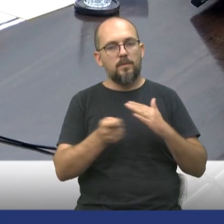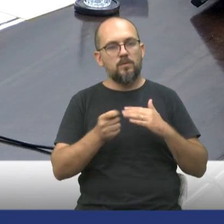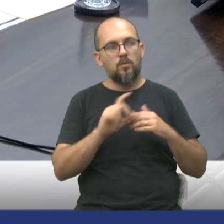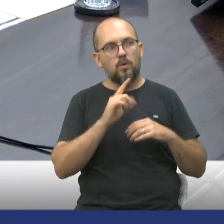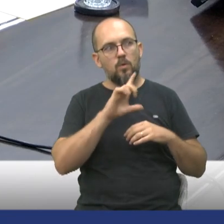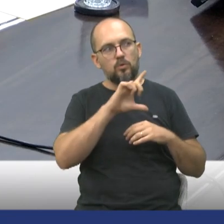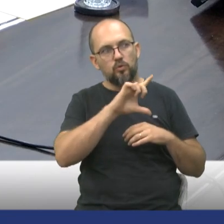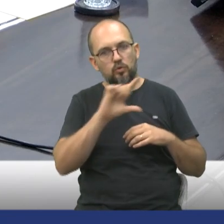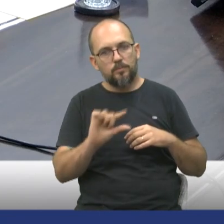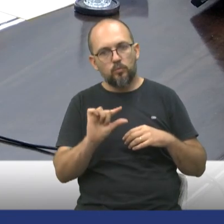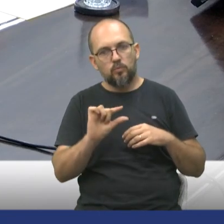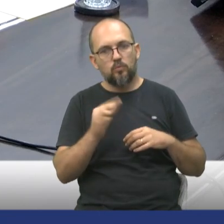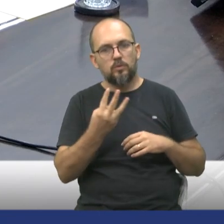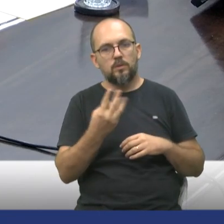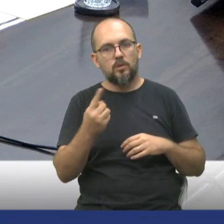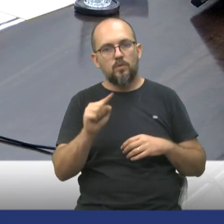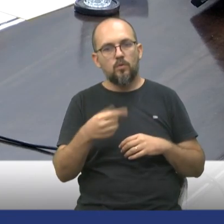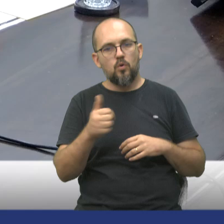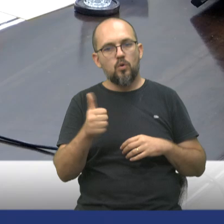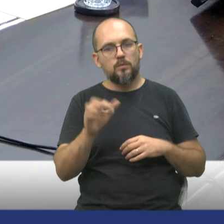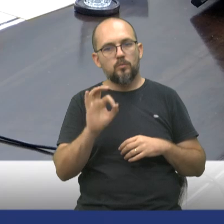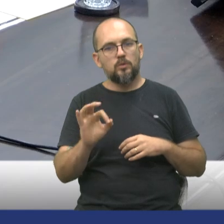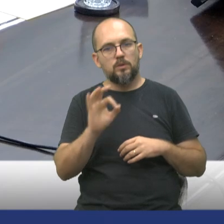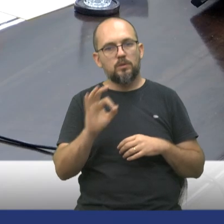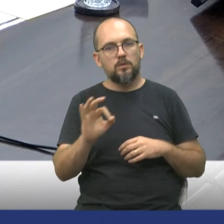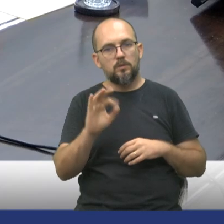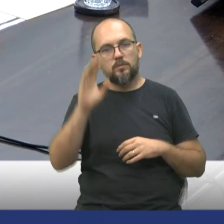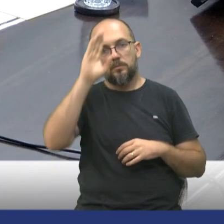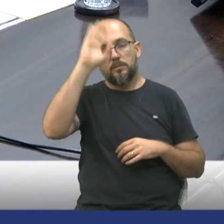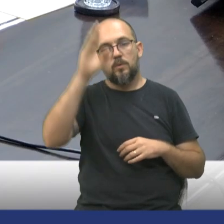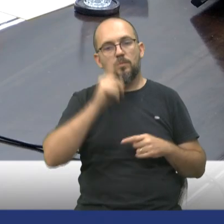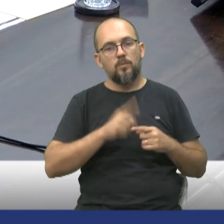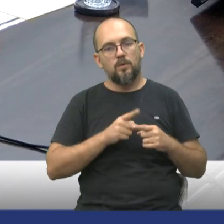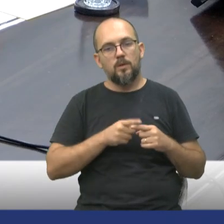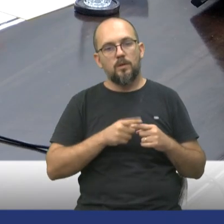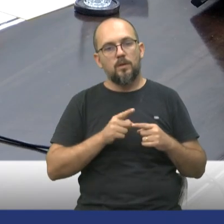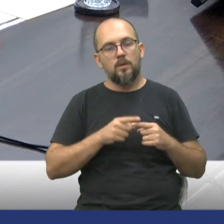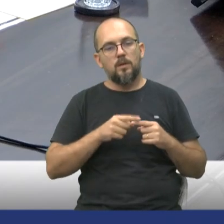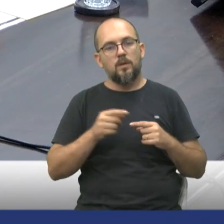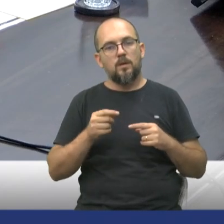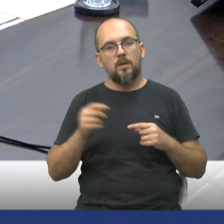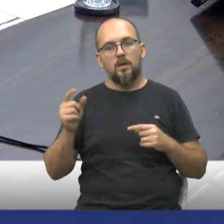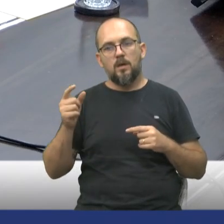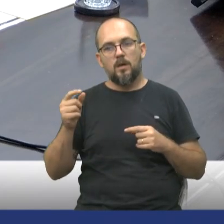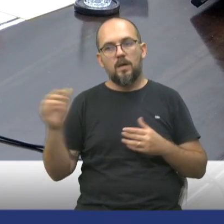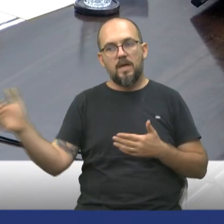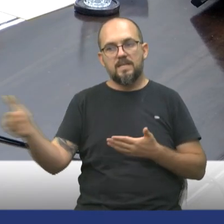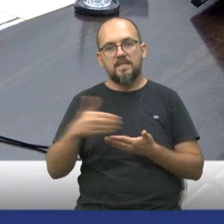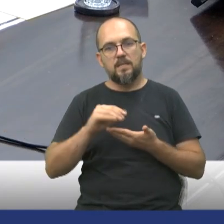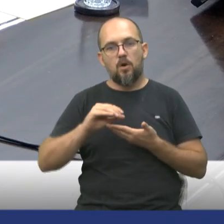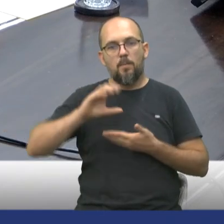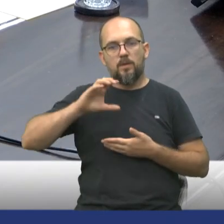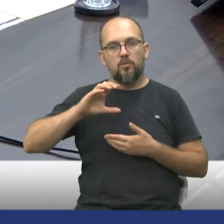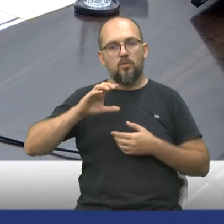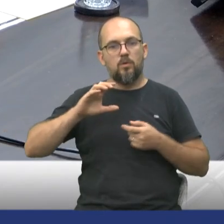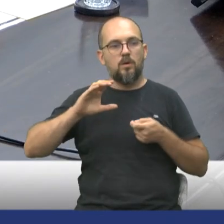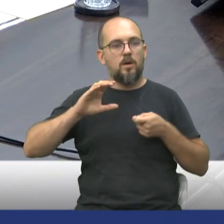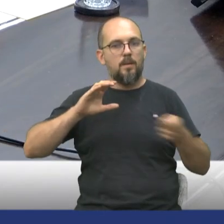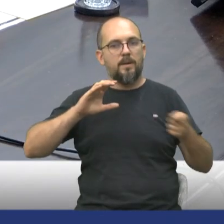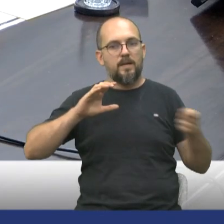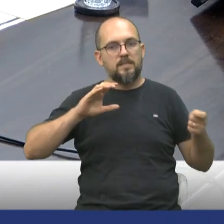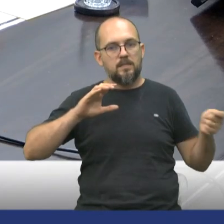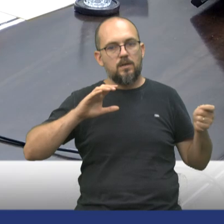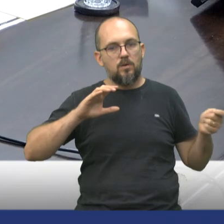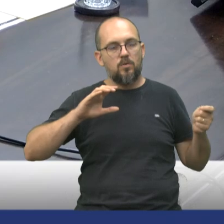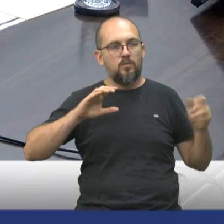diminuiu, né? Foi para 31,11%, principalmente pelo aumento da receita. Então a aplicação acaba